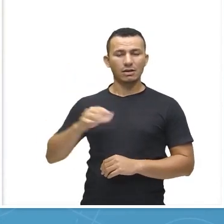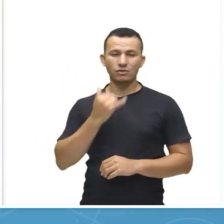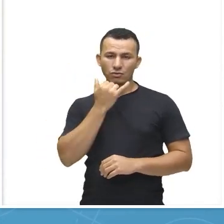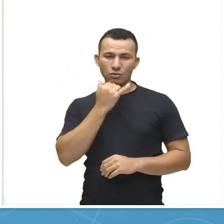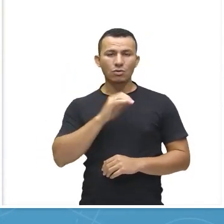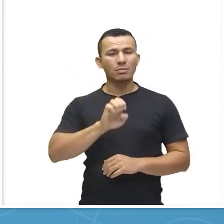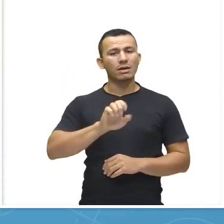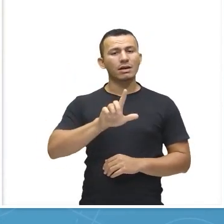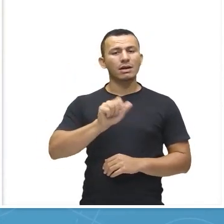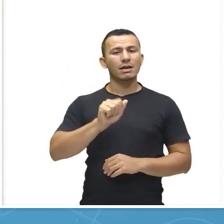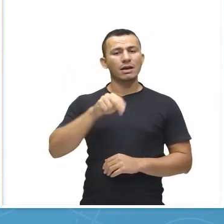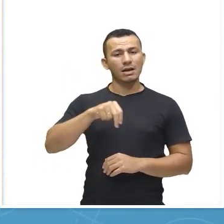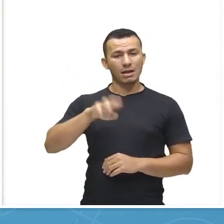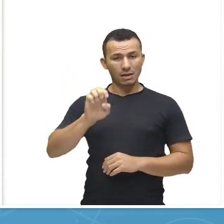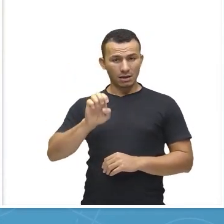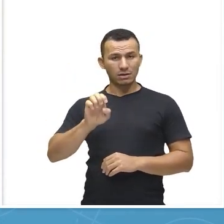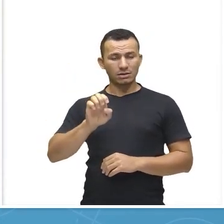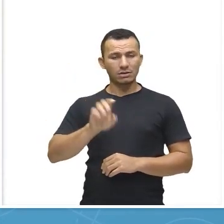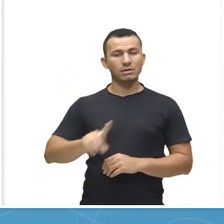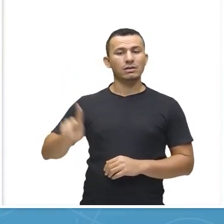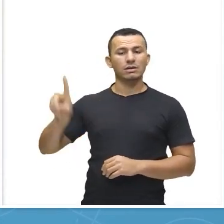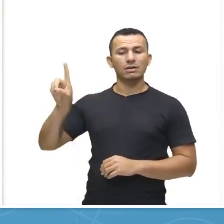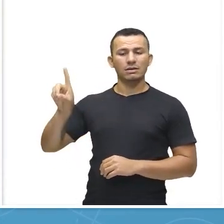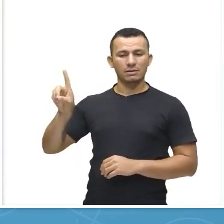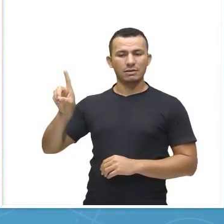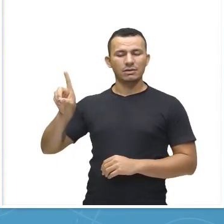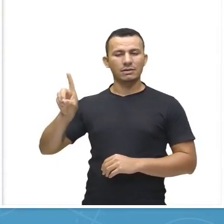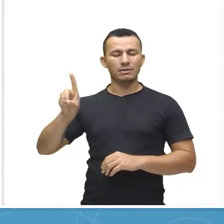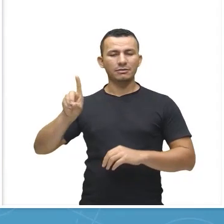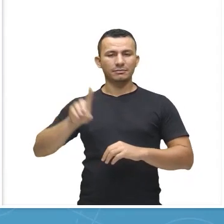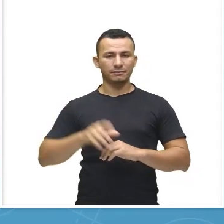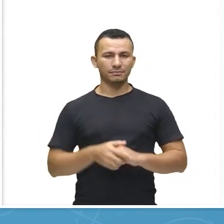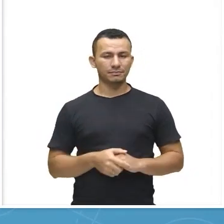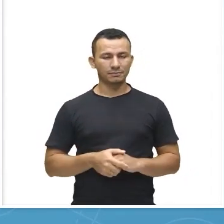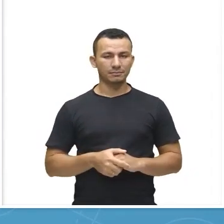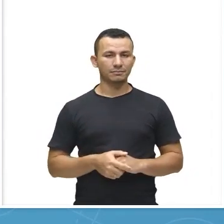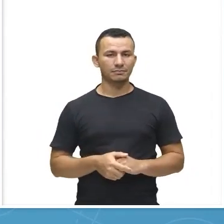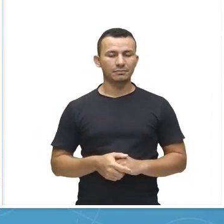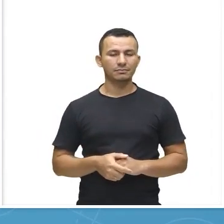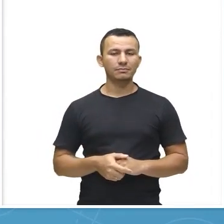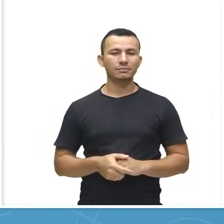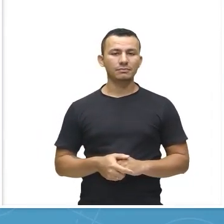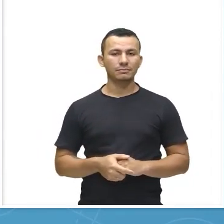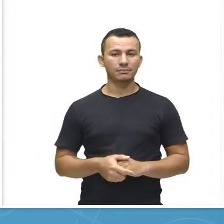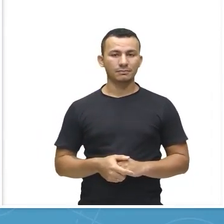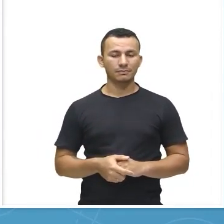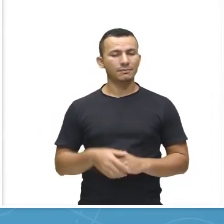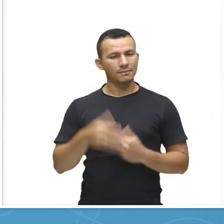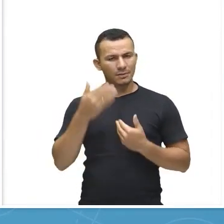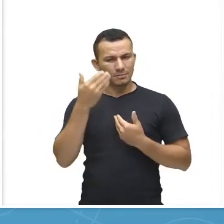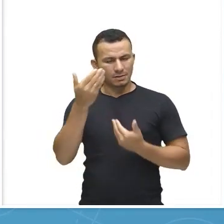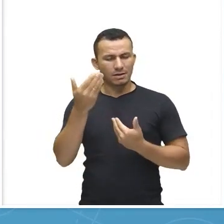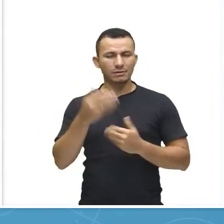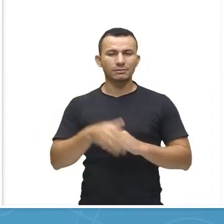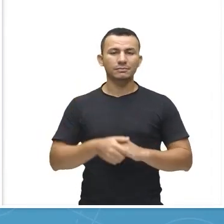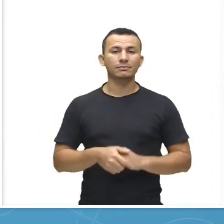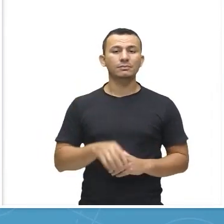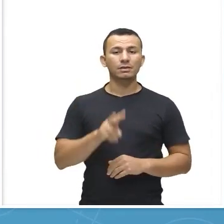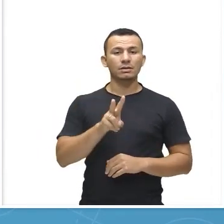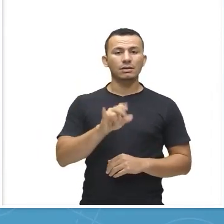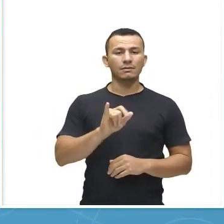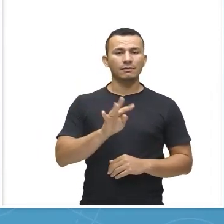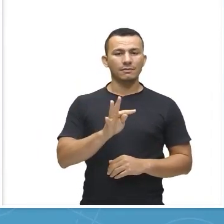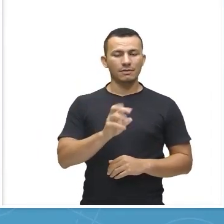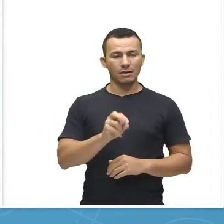Elaine. Ela botou bem grandão assim o nome dela, para que eu não erre, tá bom? Obrigado, Elaine. A Vitória, da